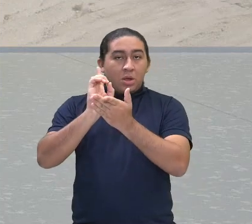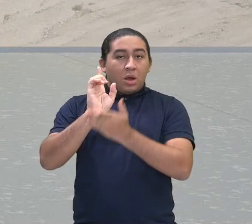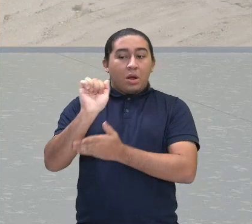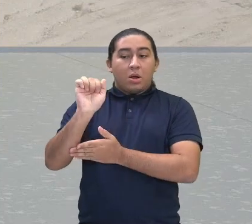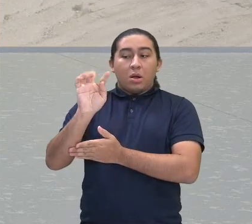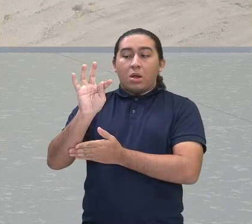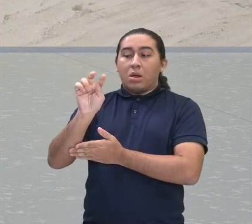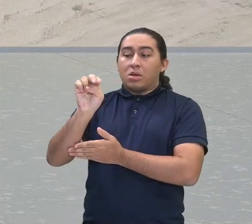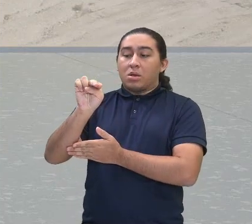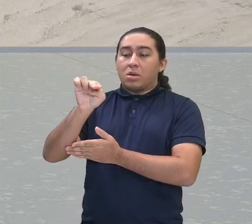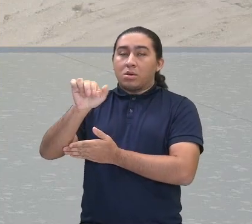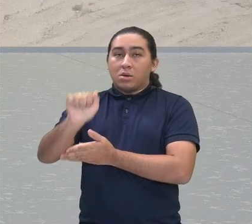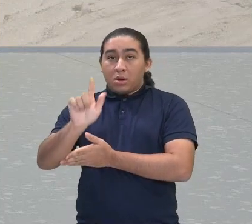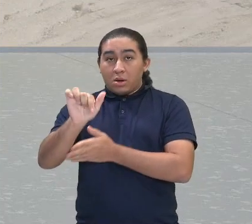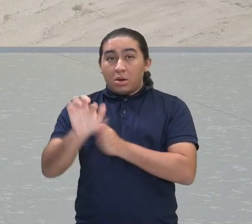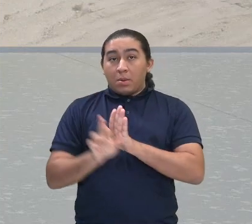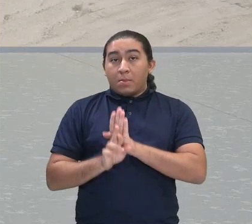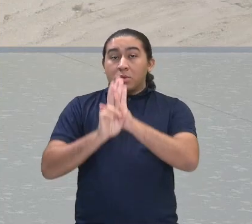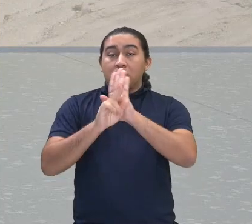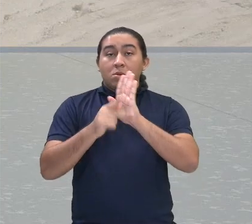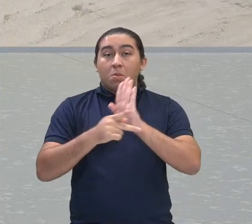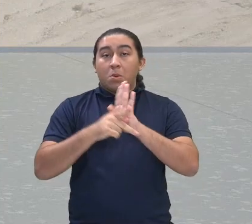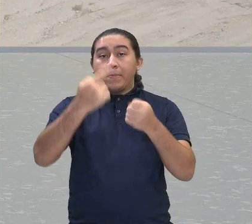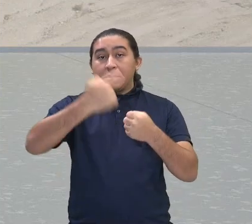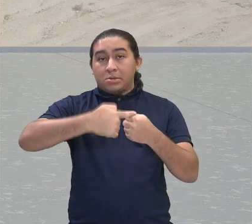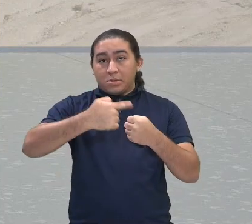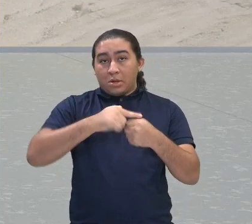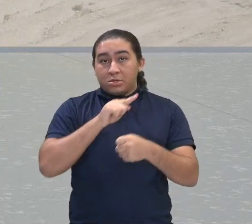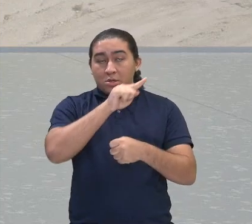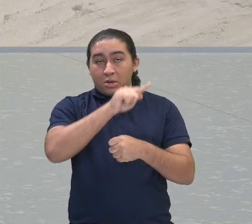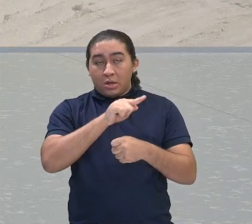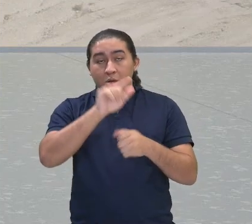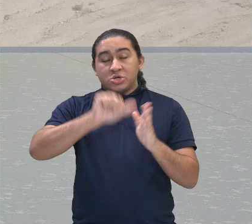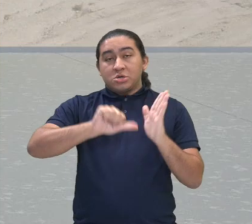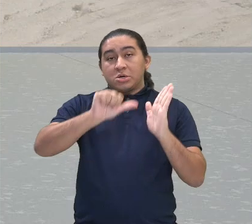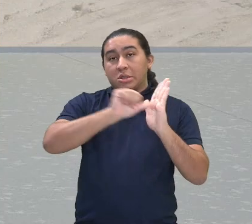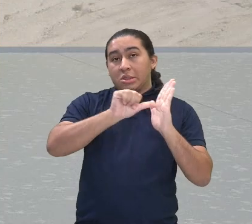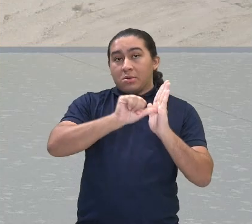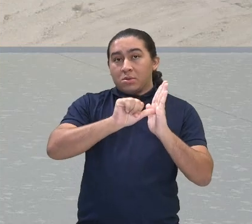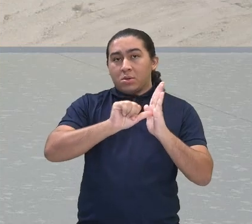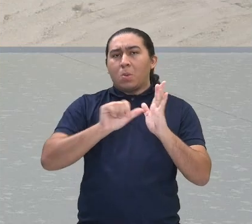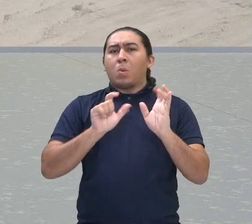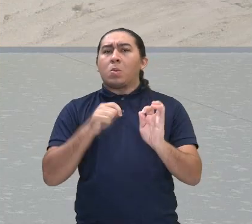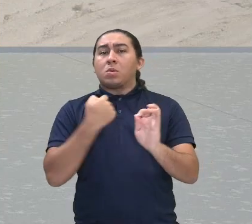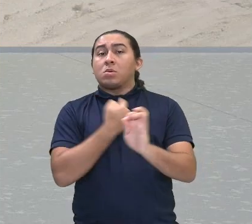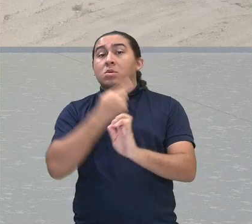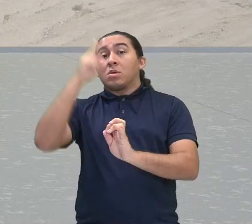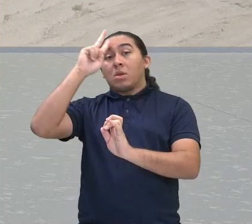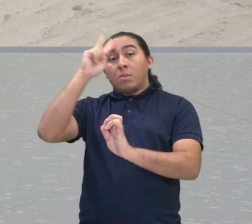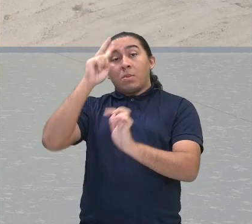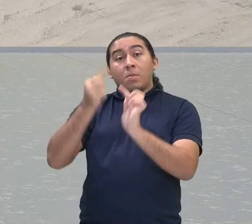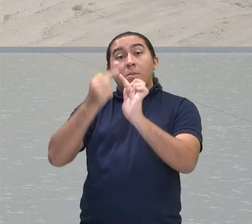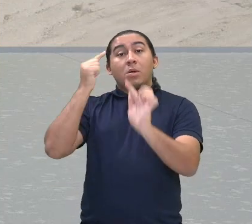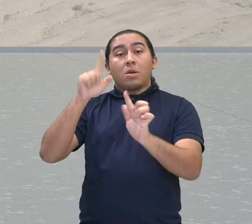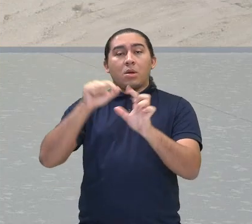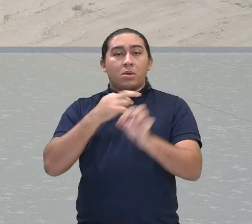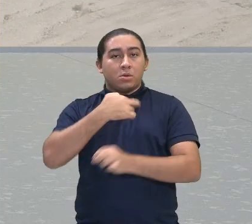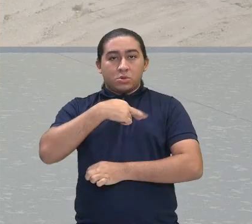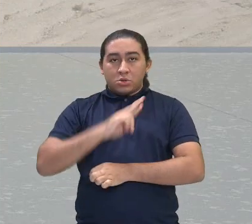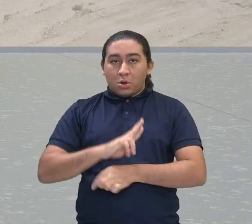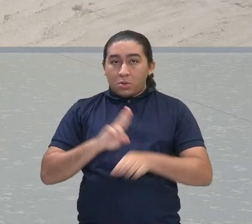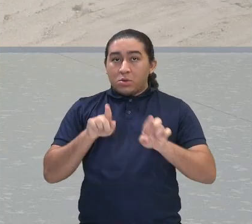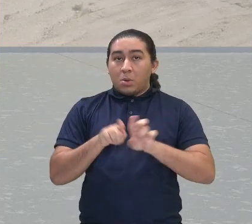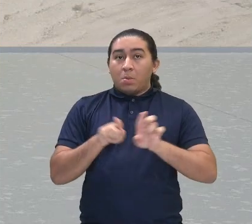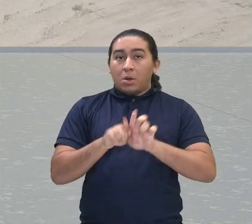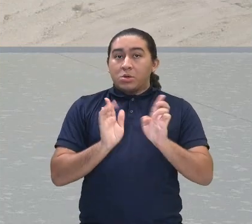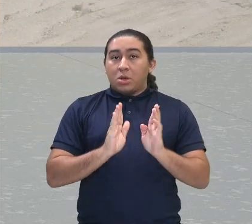a deusa ali considerada como principal divindade desta cidade. O que a gente lembra? A gente lembra logo da questão da religião, do